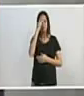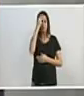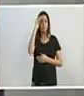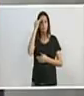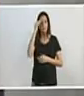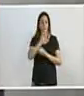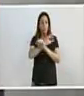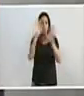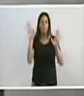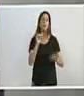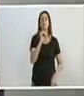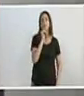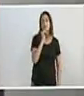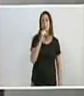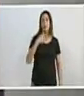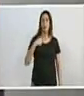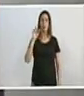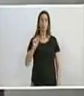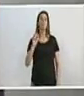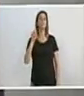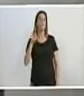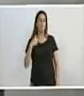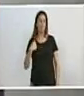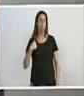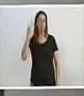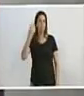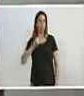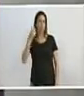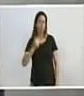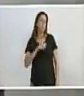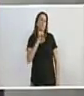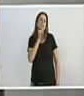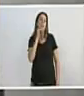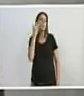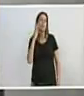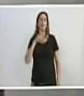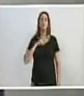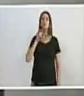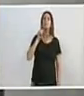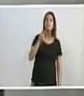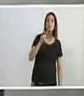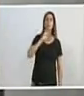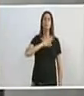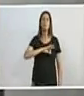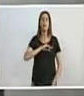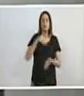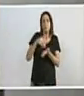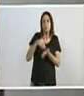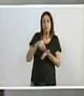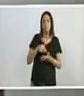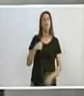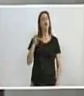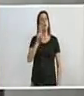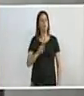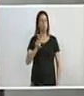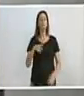Então, eu sou aposentado. Hipoteticamente, ganho 5 salários mínimos. Estou usufruindo do